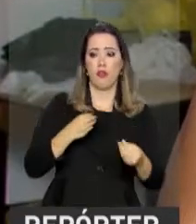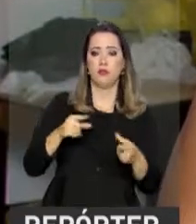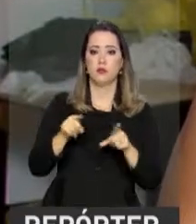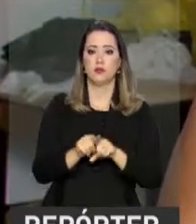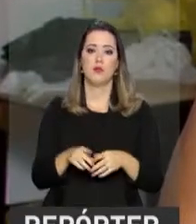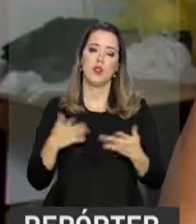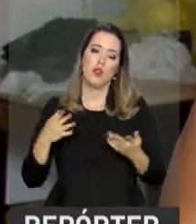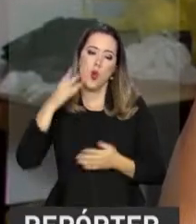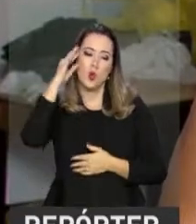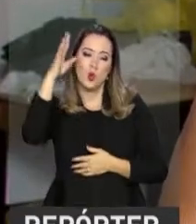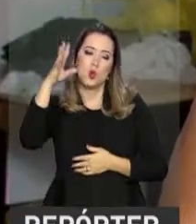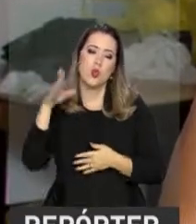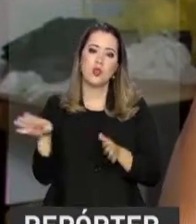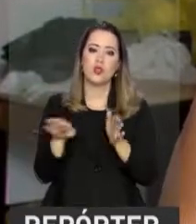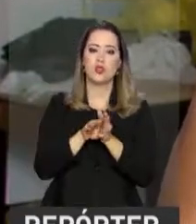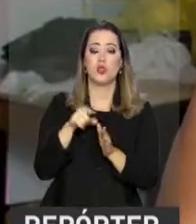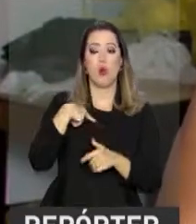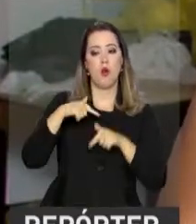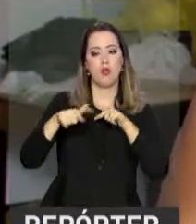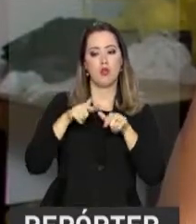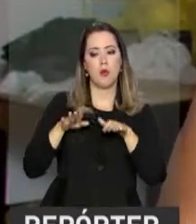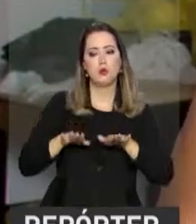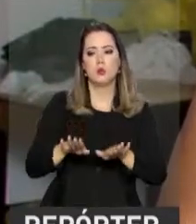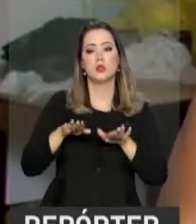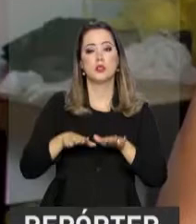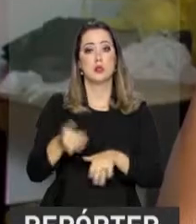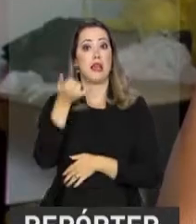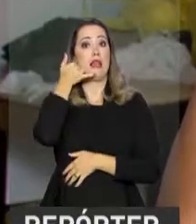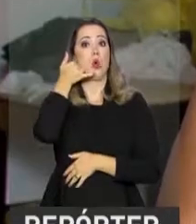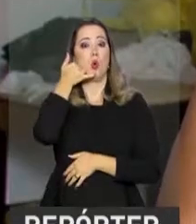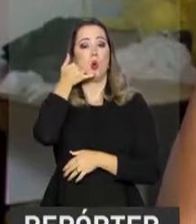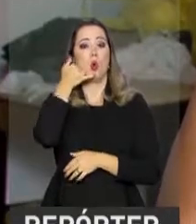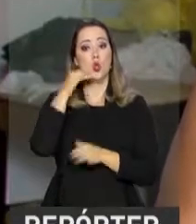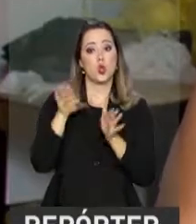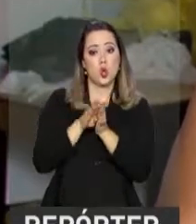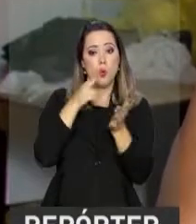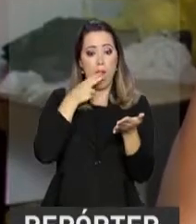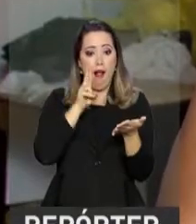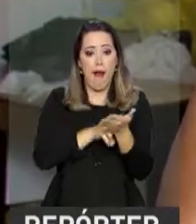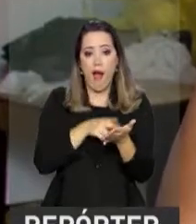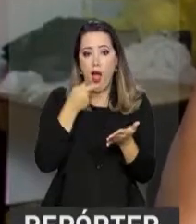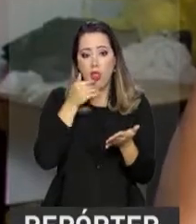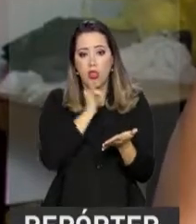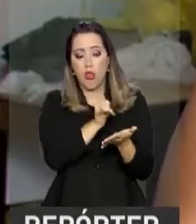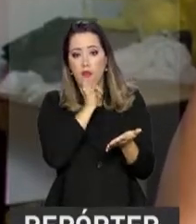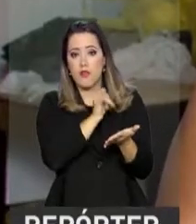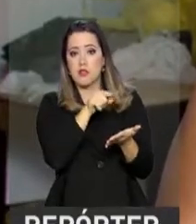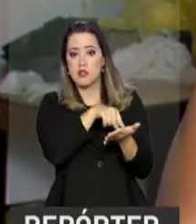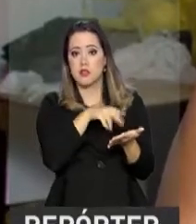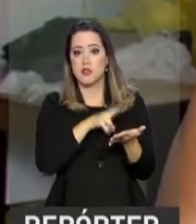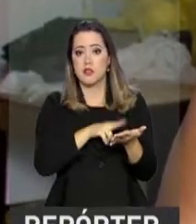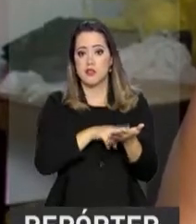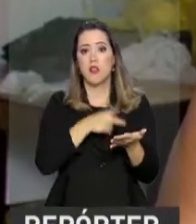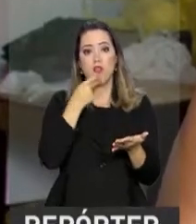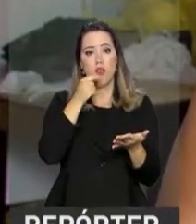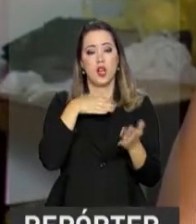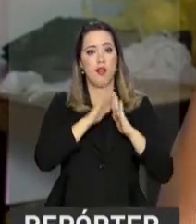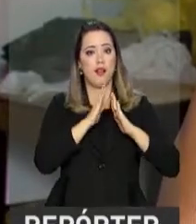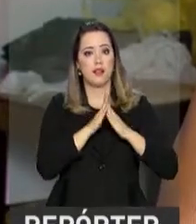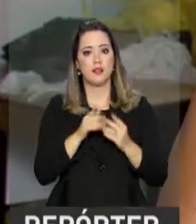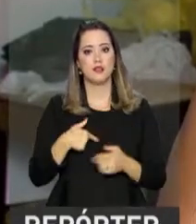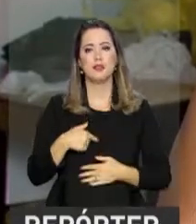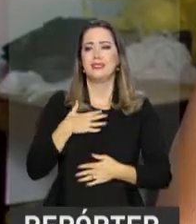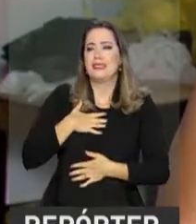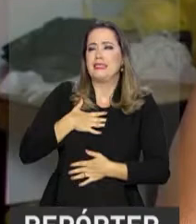estava trabalhando lá em maricá minha filha ligou mãe chegou uma carta para vocês aqui eu falei meu deus